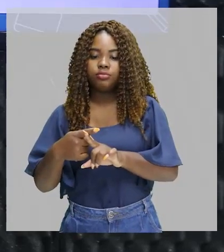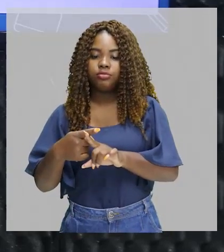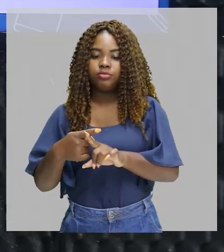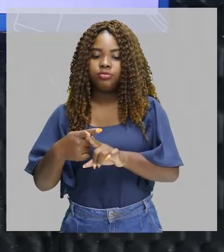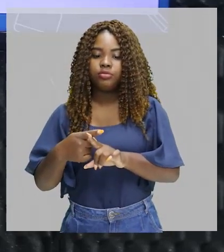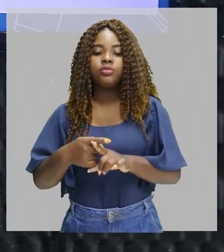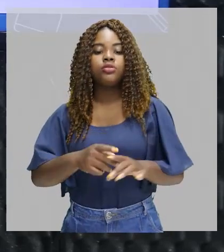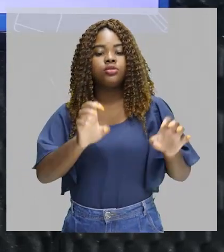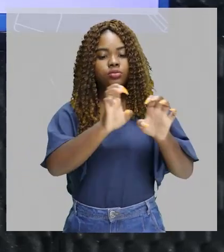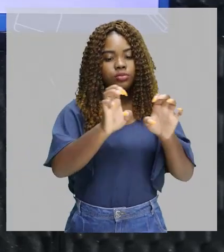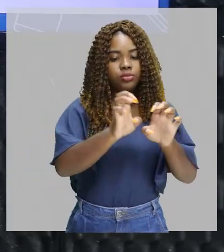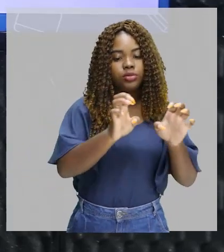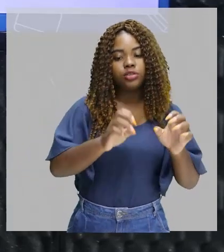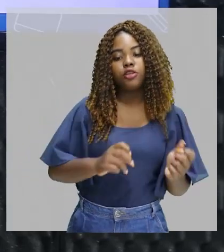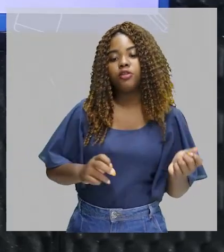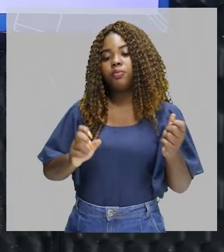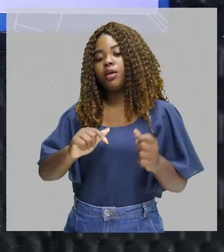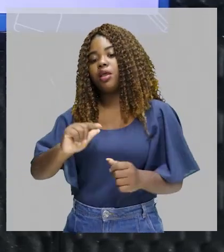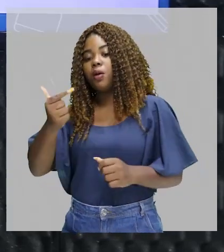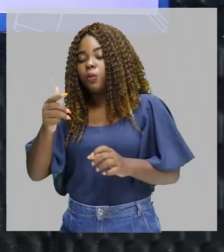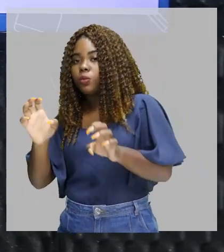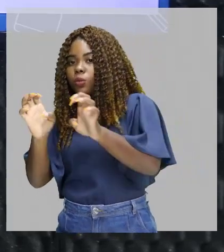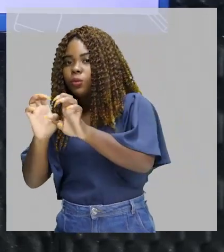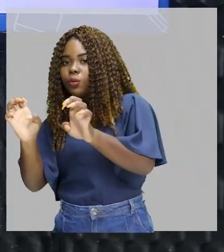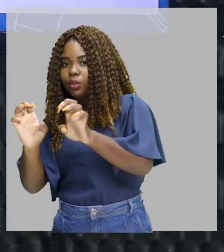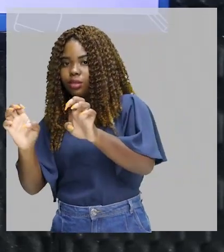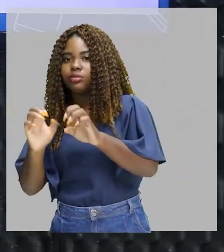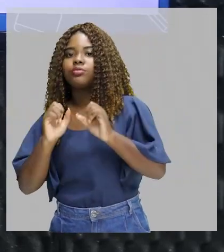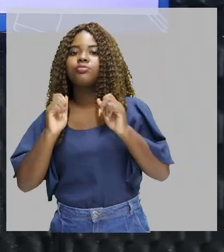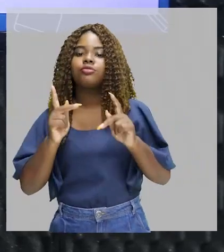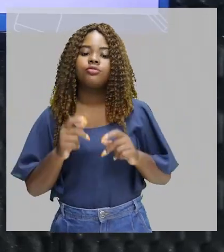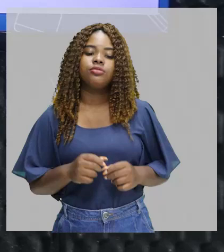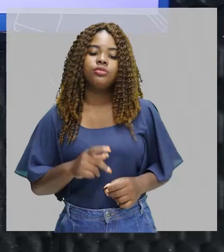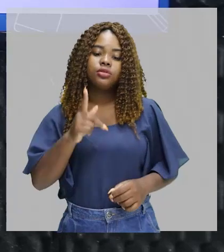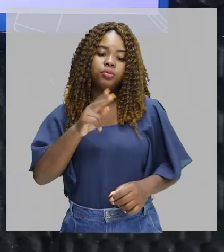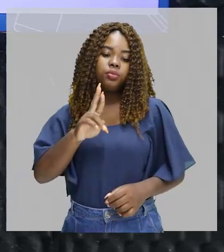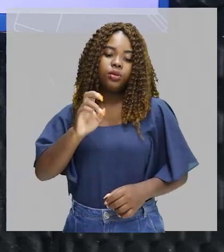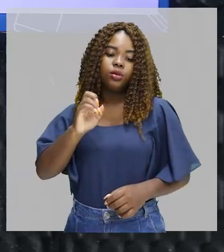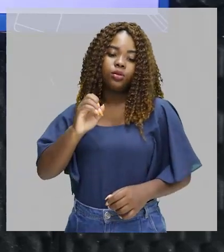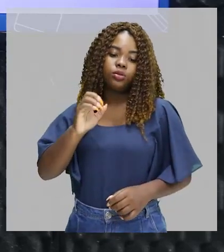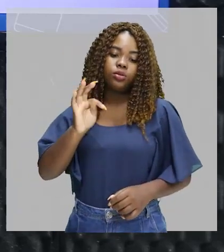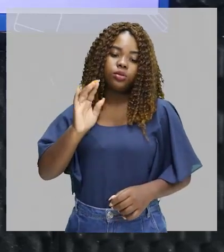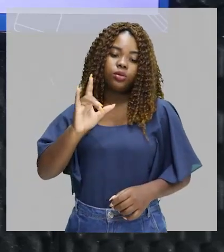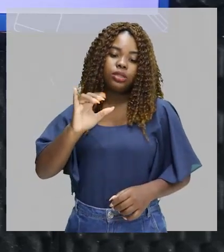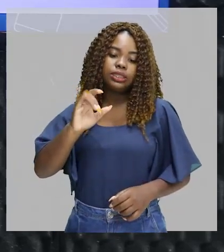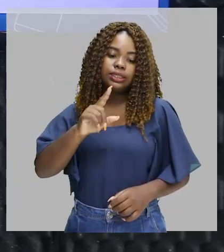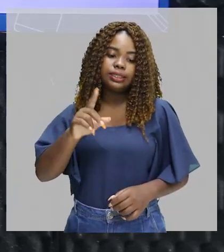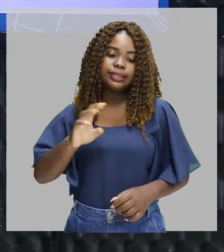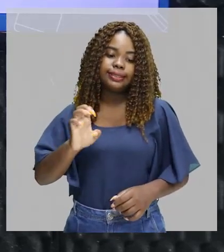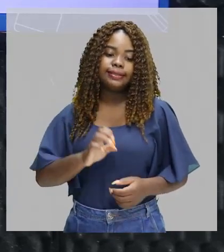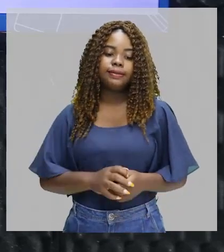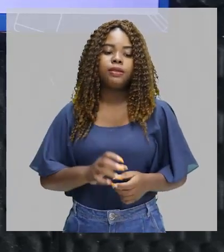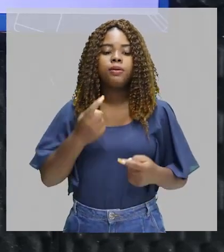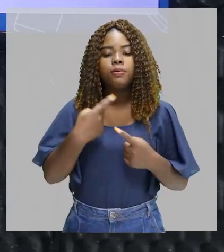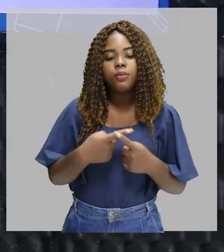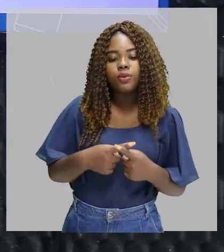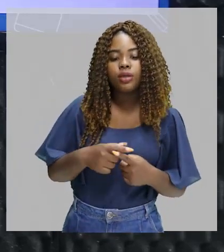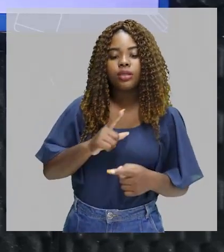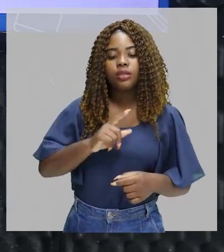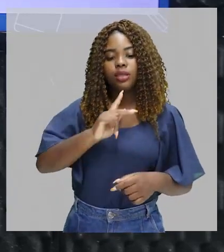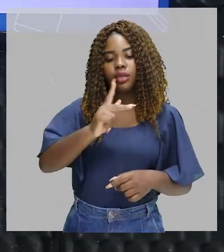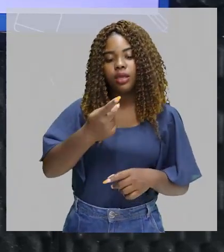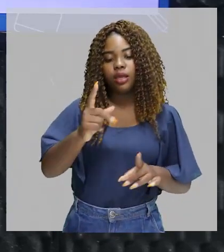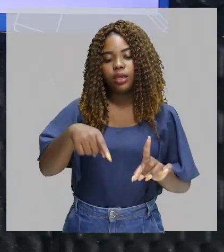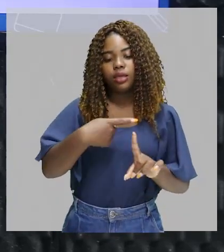entre o ácido e a base é chamada também de protólise. Por que protólise? Próton, H+,